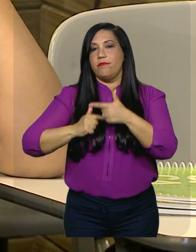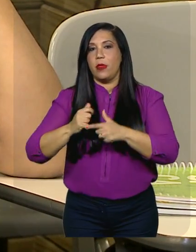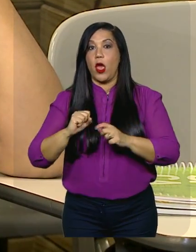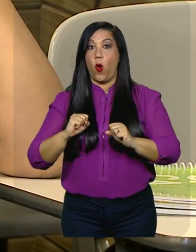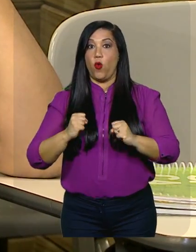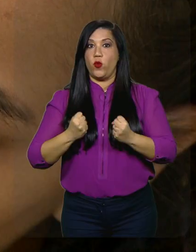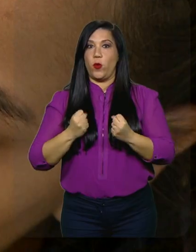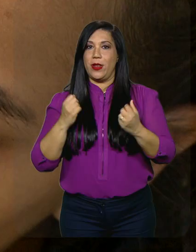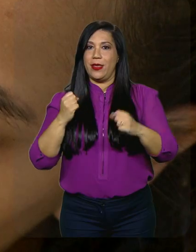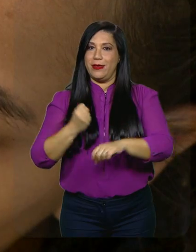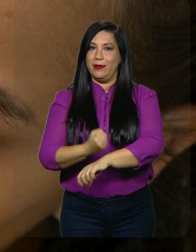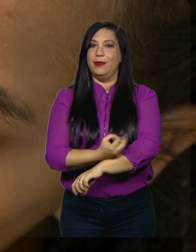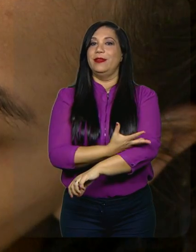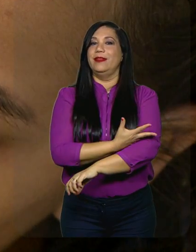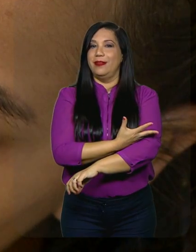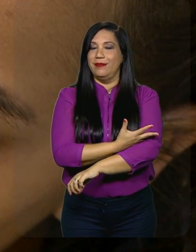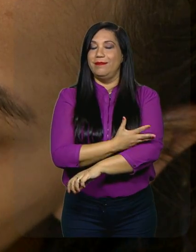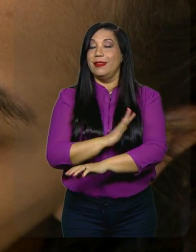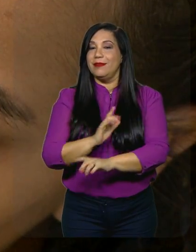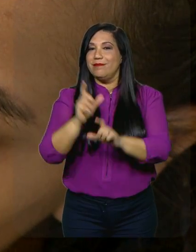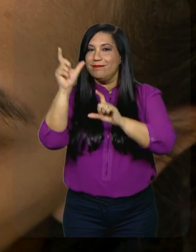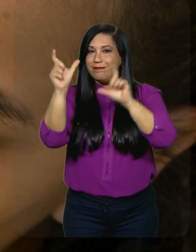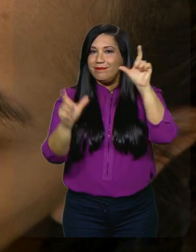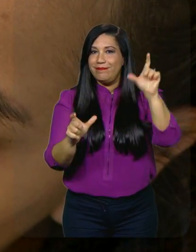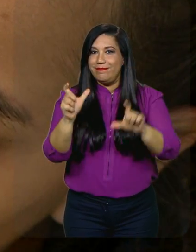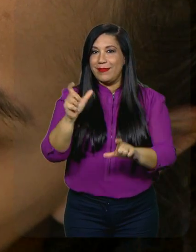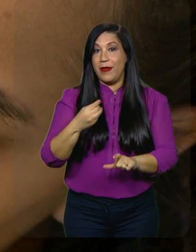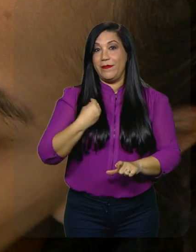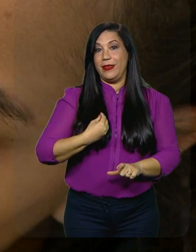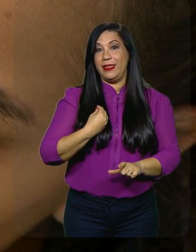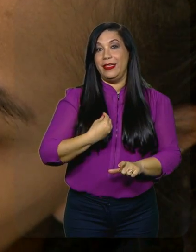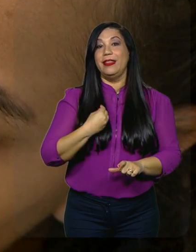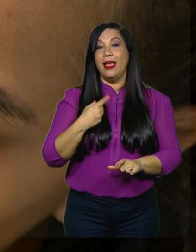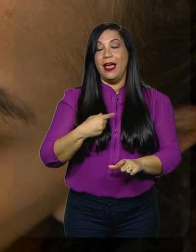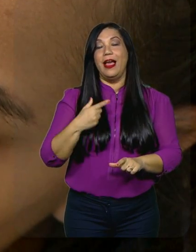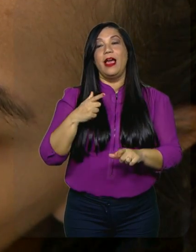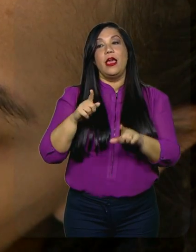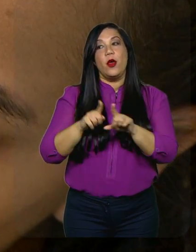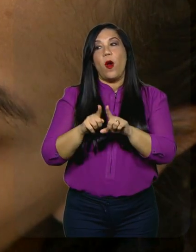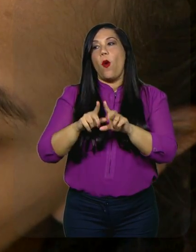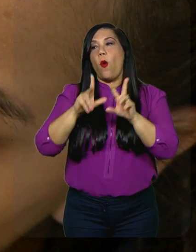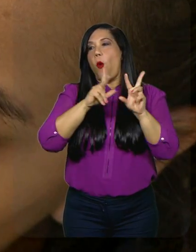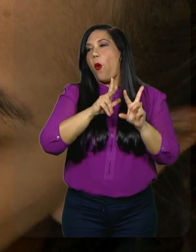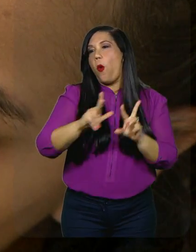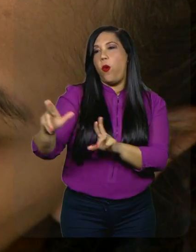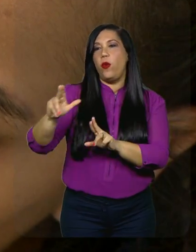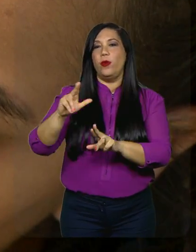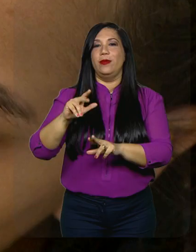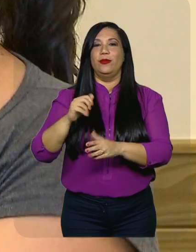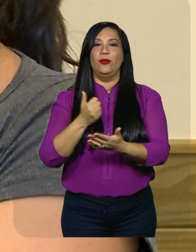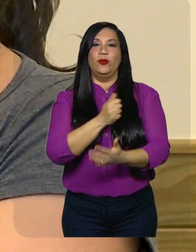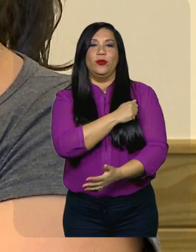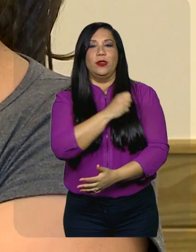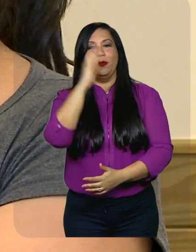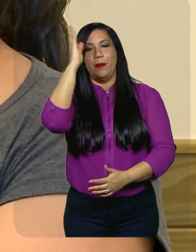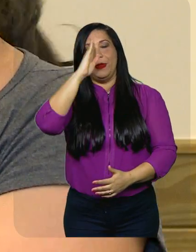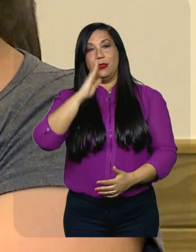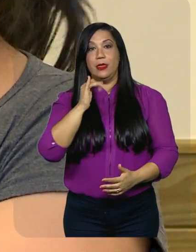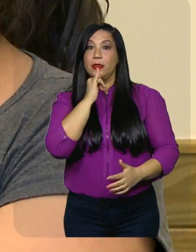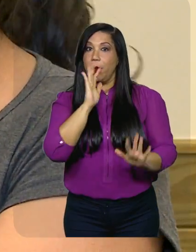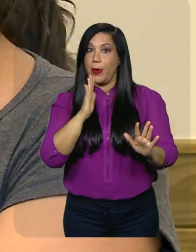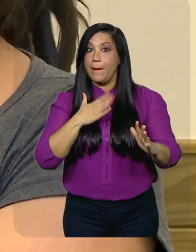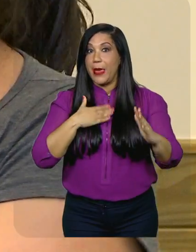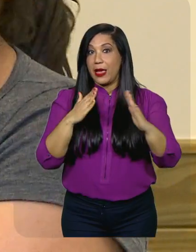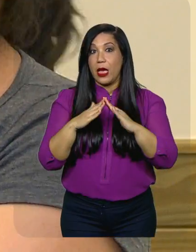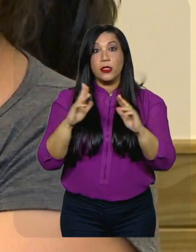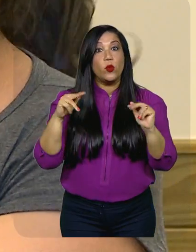controle emocional. E a realidade desses alunos reflete a origem de outros milhões de estudantes brasileiros. Lá em casa, nunca